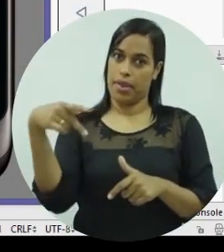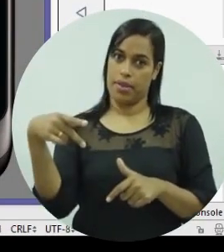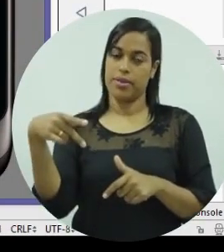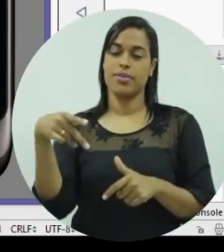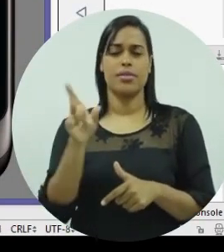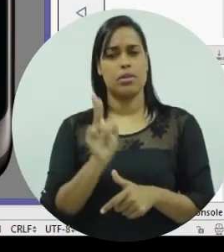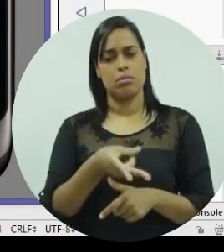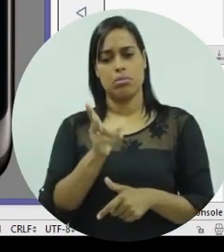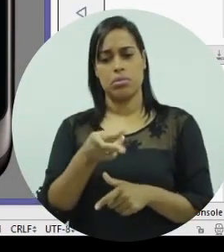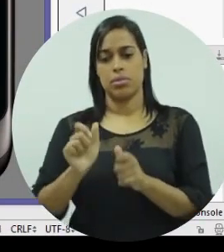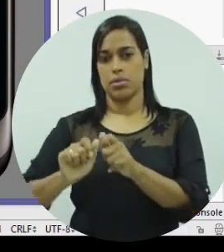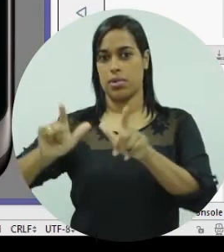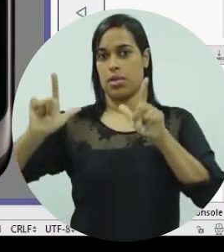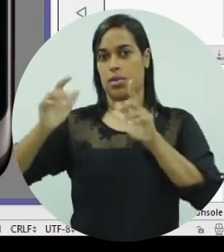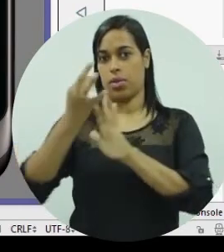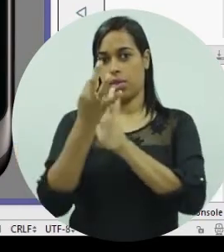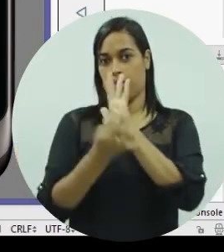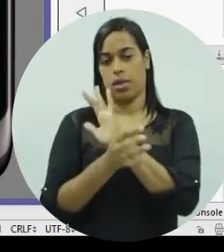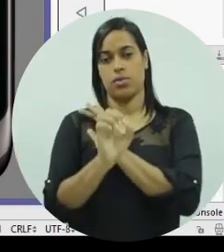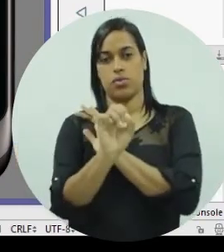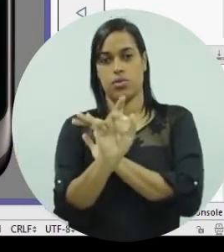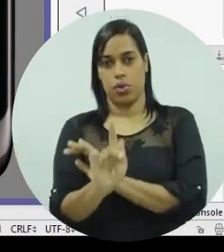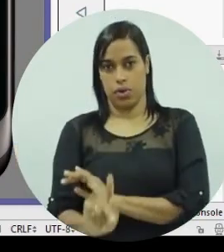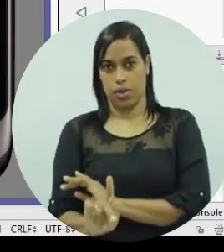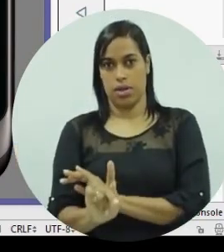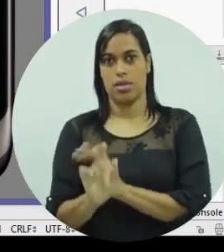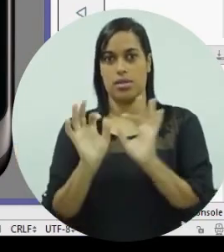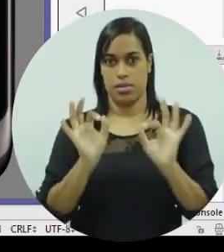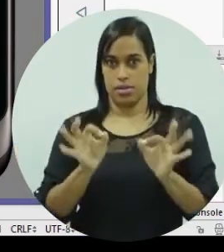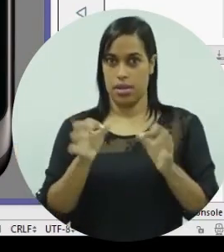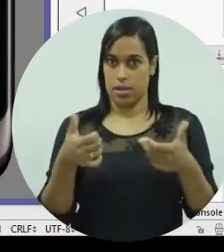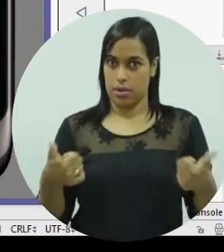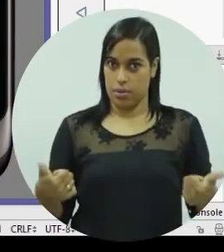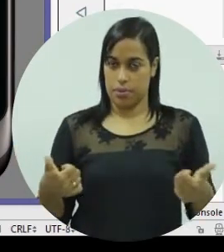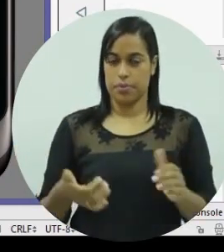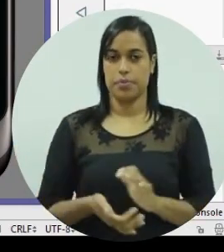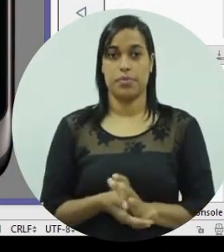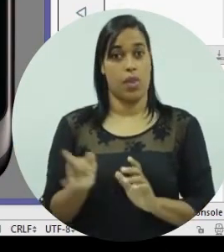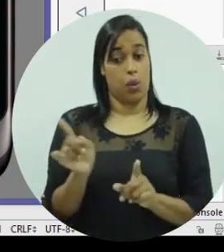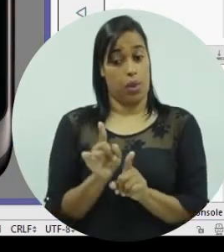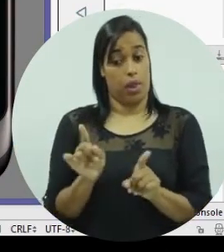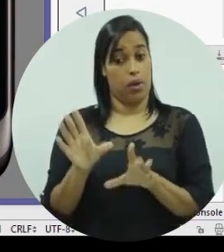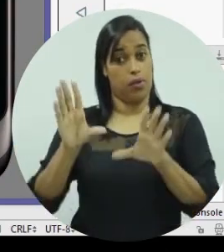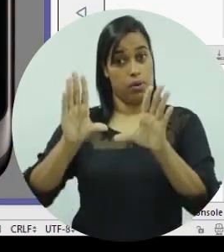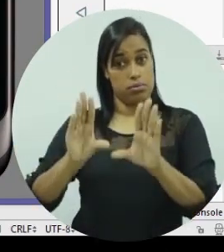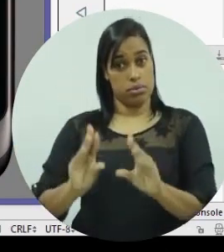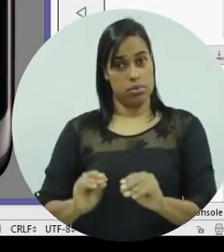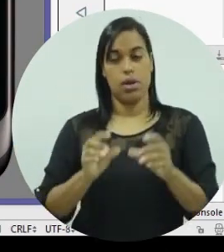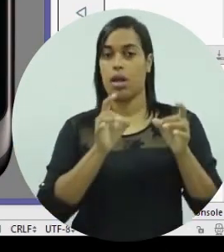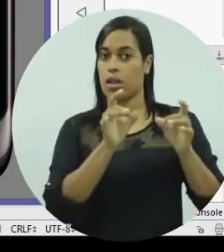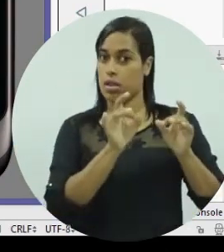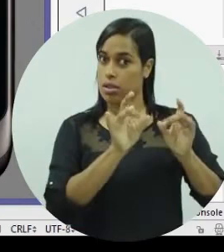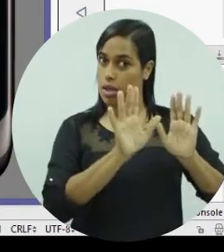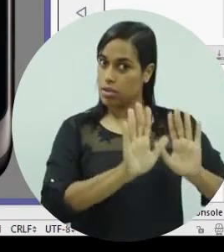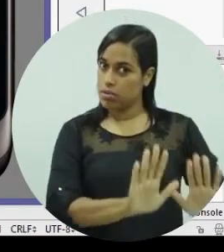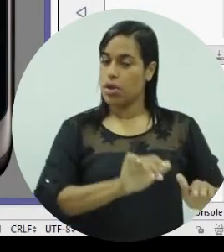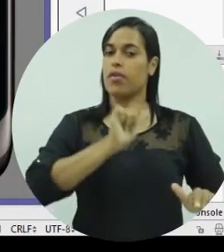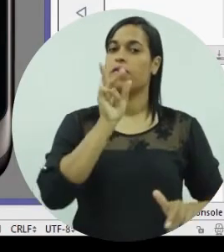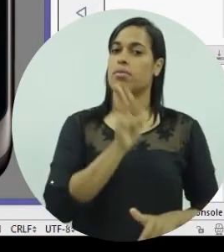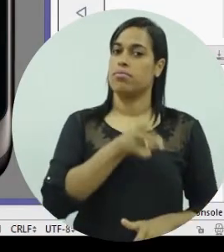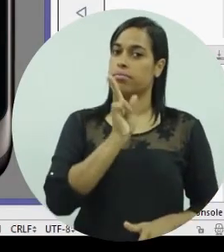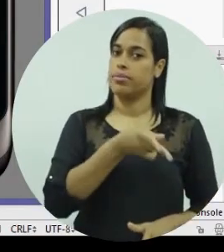caso exibe o texto OK, certo? Eu não vou desligar, eu vou deixar